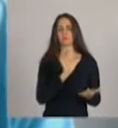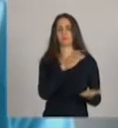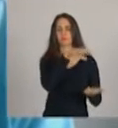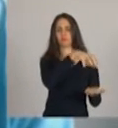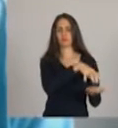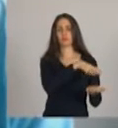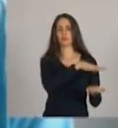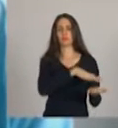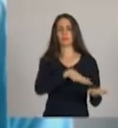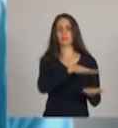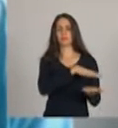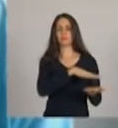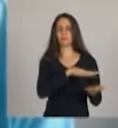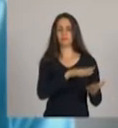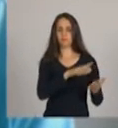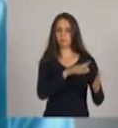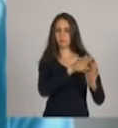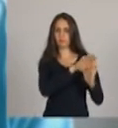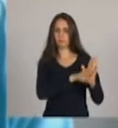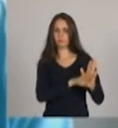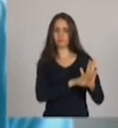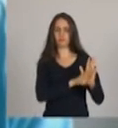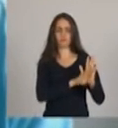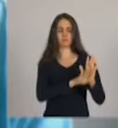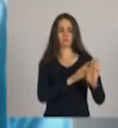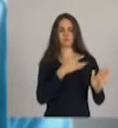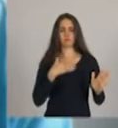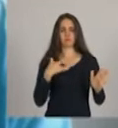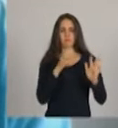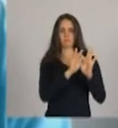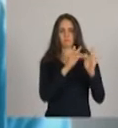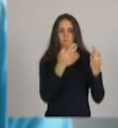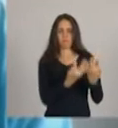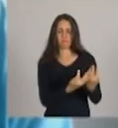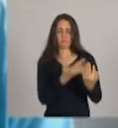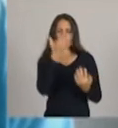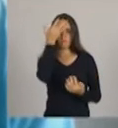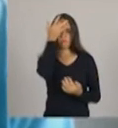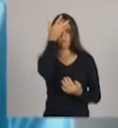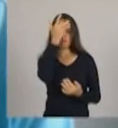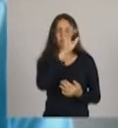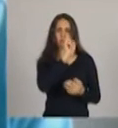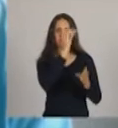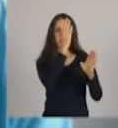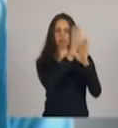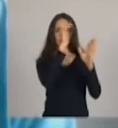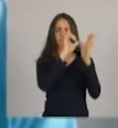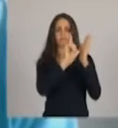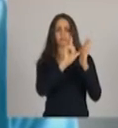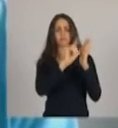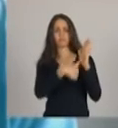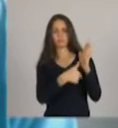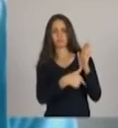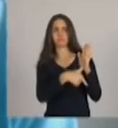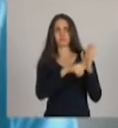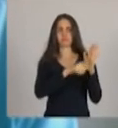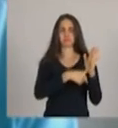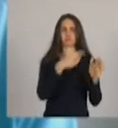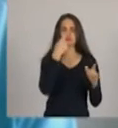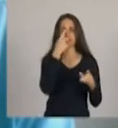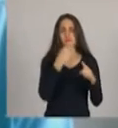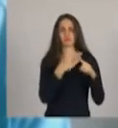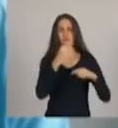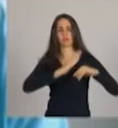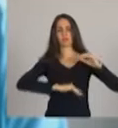na Programa de Saúde da Família, na Unidade Básica de Saúde, se eles não estão sendo diagnosticados por falhas de profissionais que não